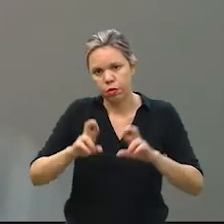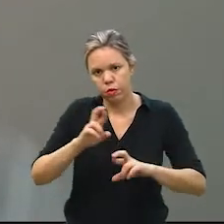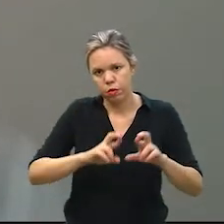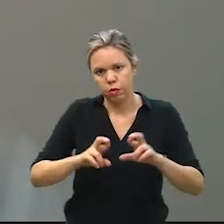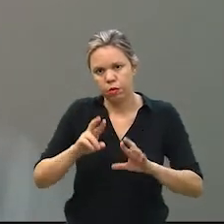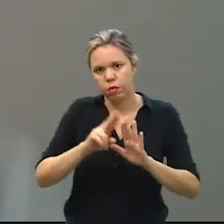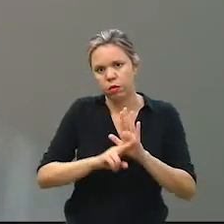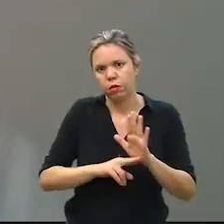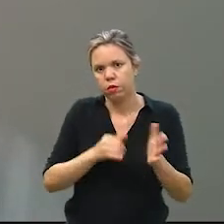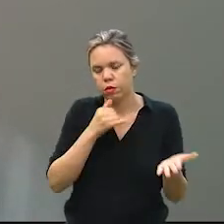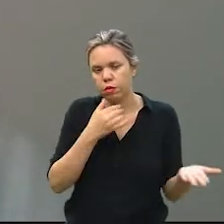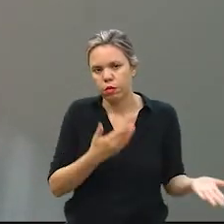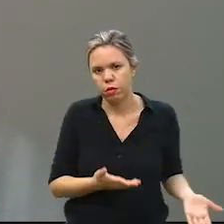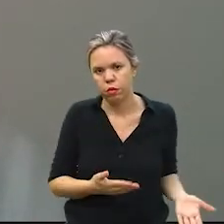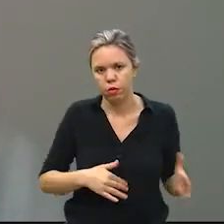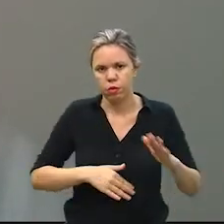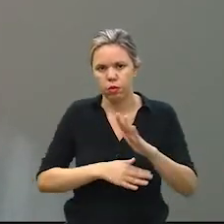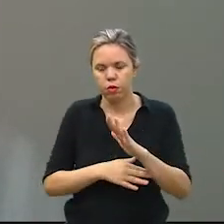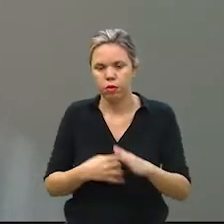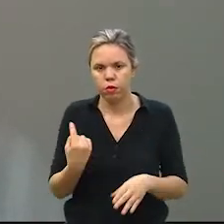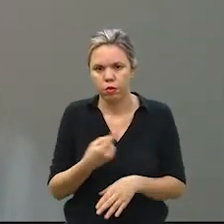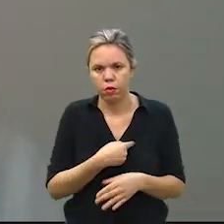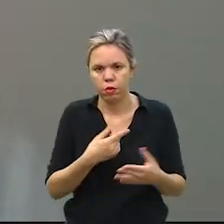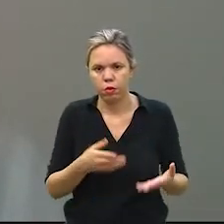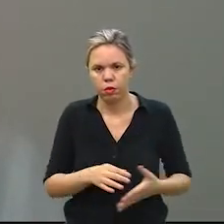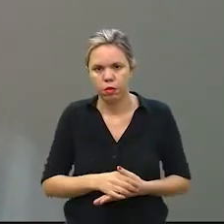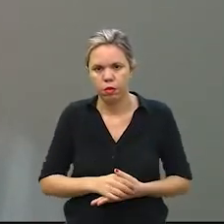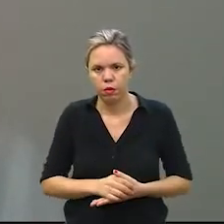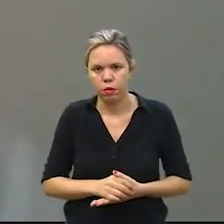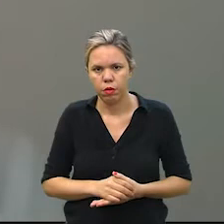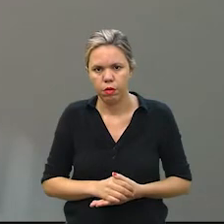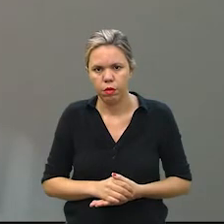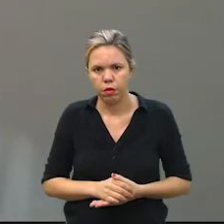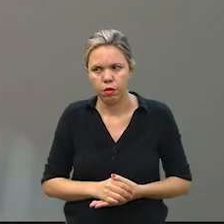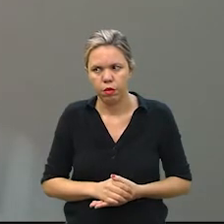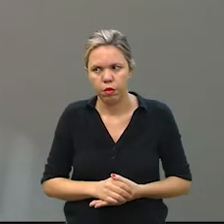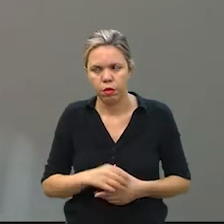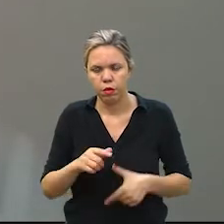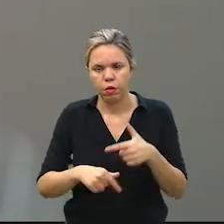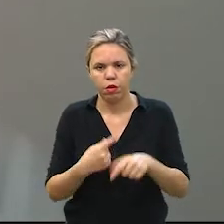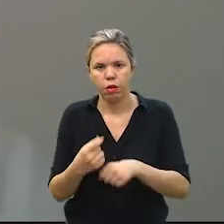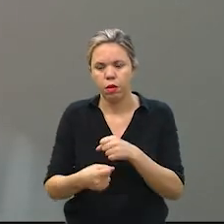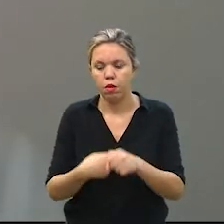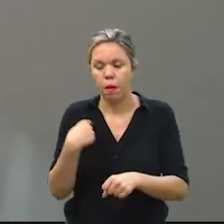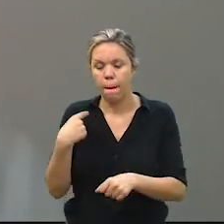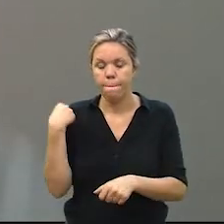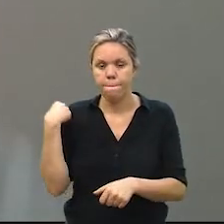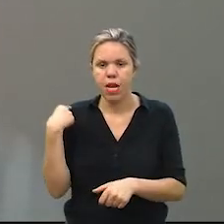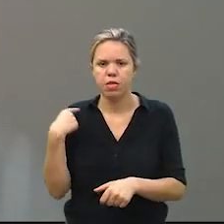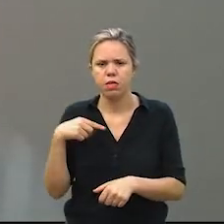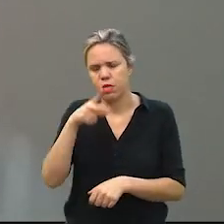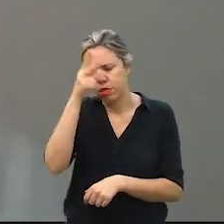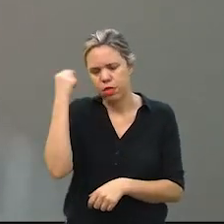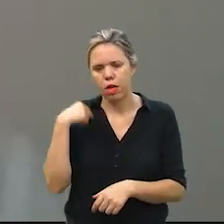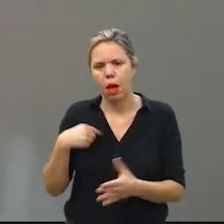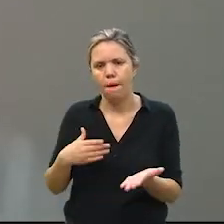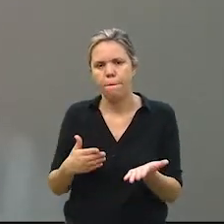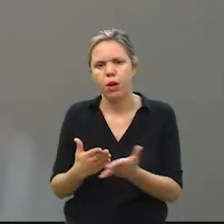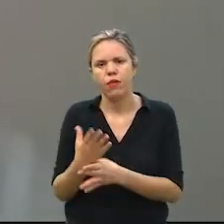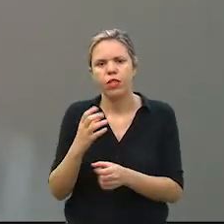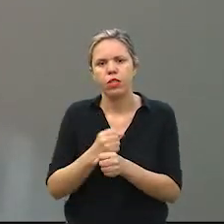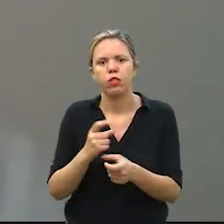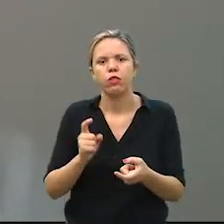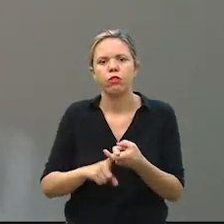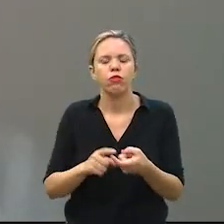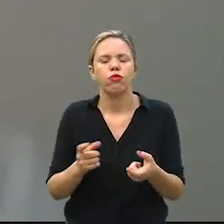mais criteriosa na Câmara, nós votamos no mandato passado a aprovação das contas por conta de a gente